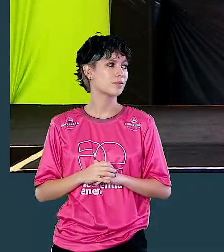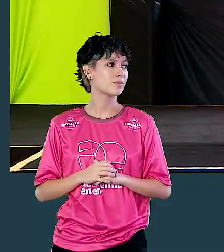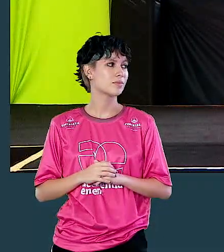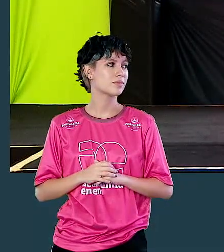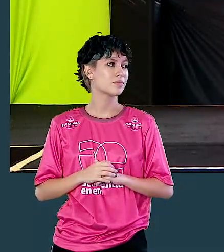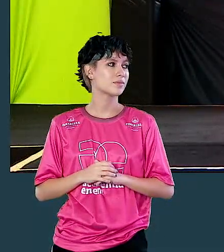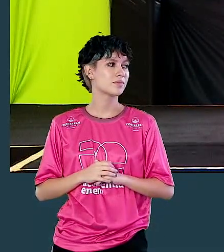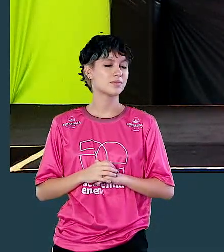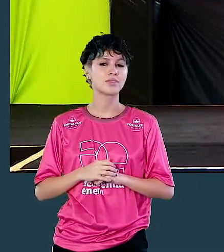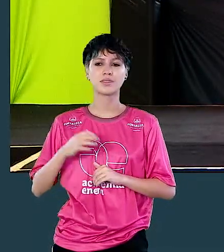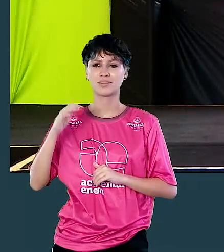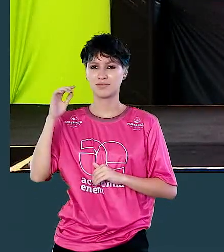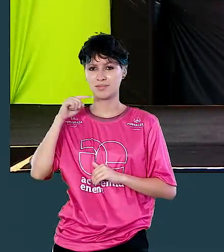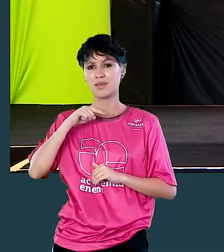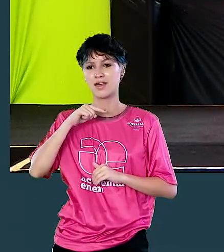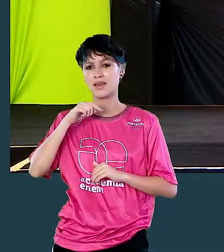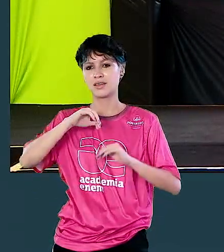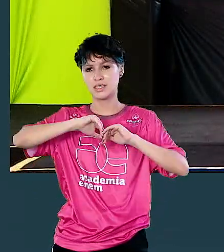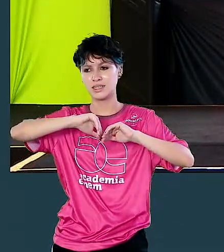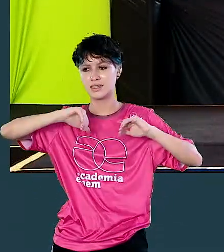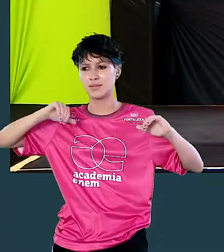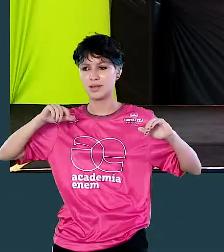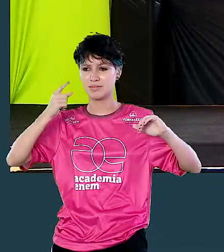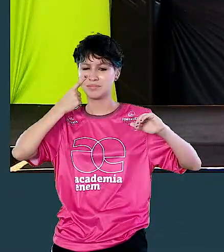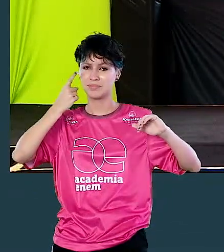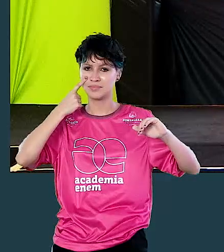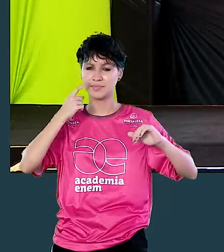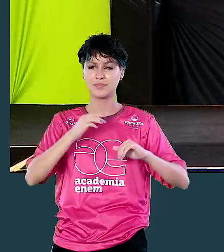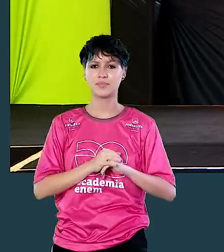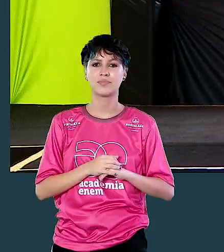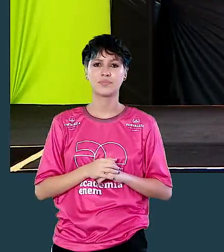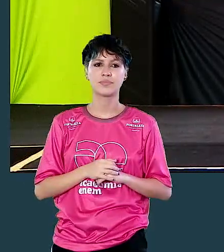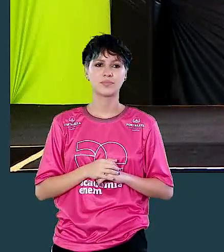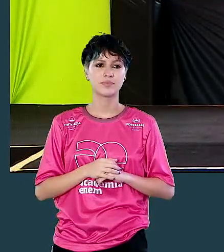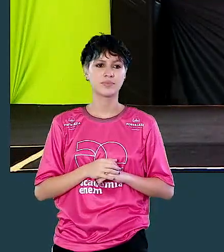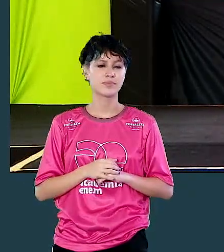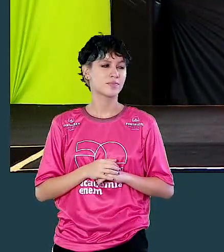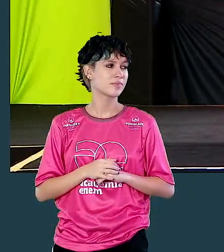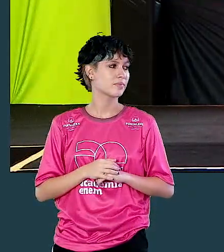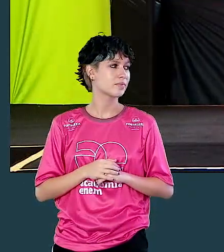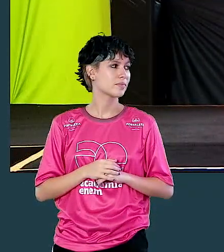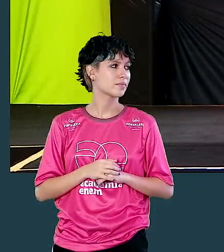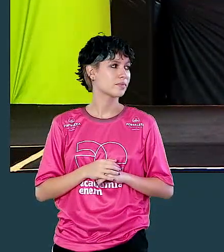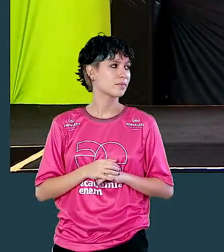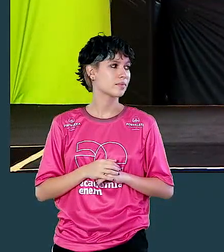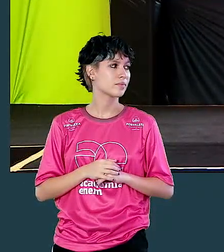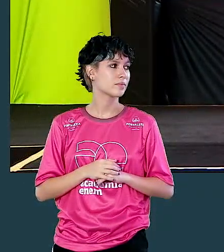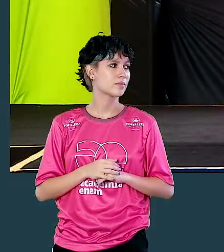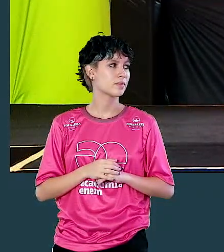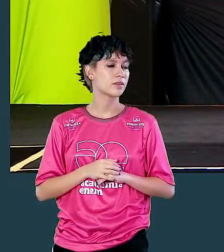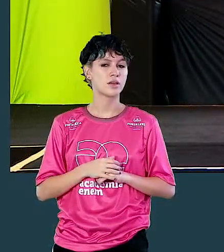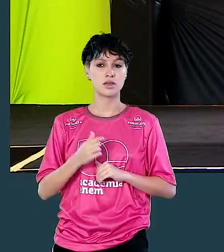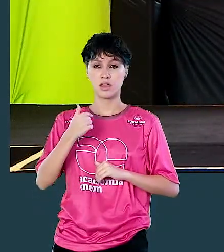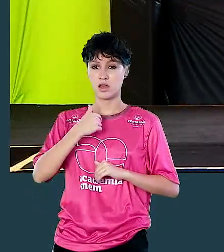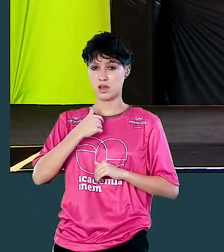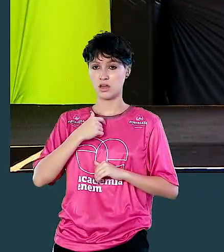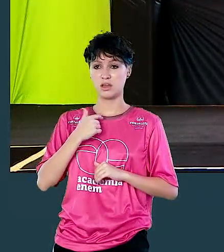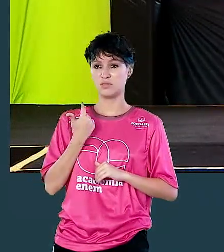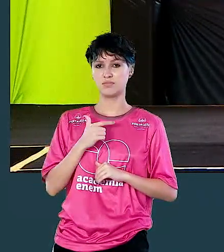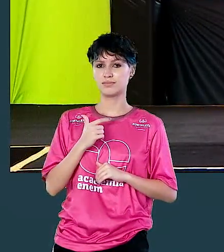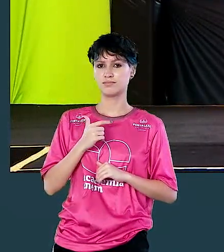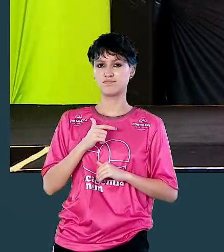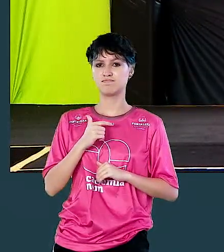Olha isso. Olha como a gente está afastado um do outro. Tá vendo? Continua com a ramificação, Matheus. Eu não tenho ramificação. Eu estou afastado